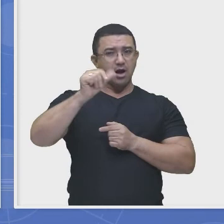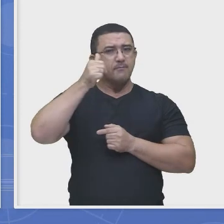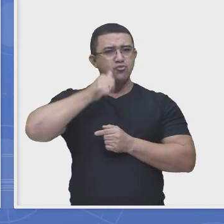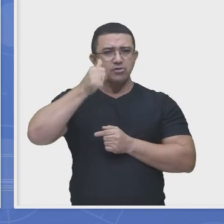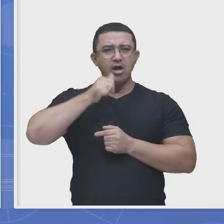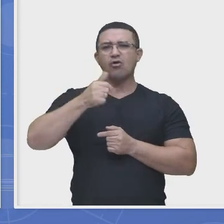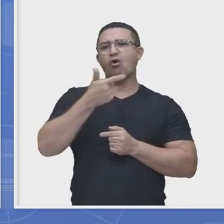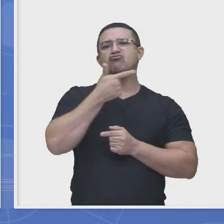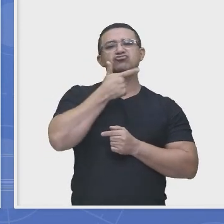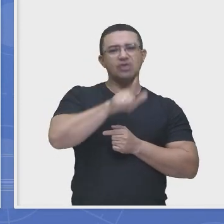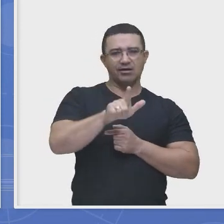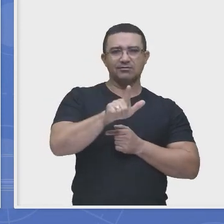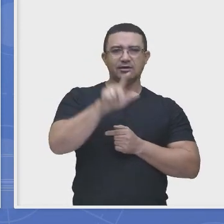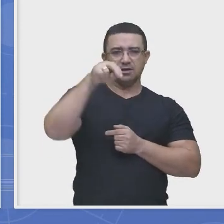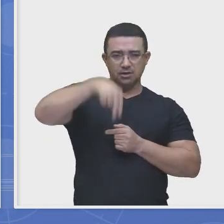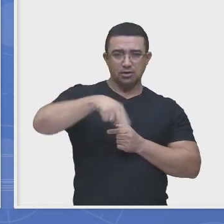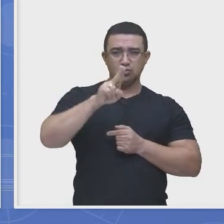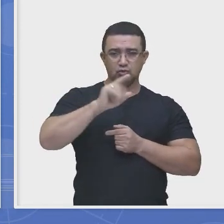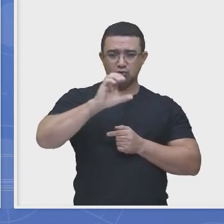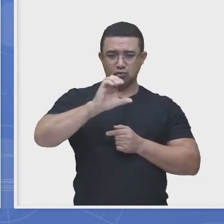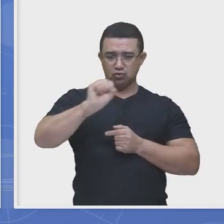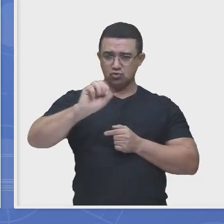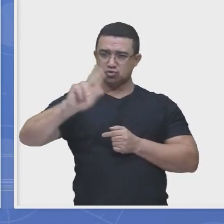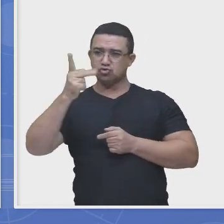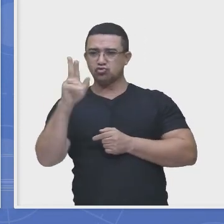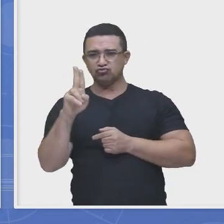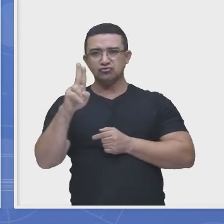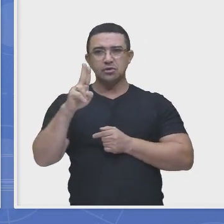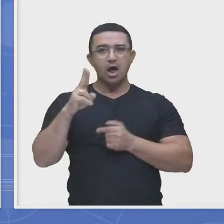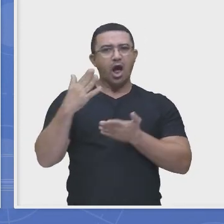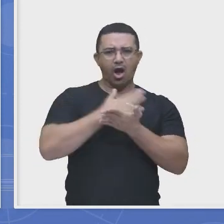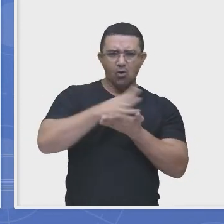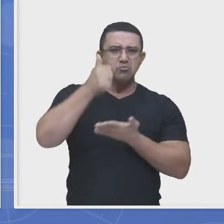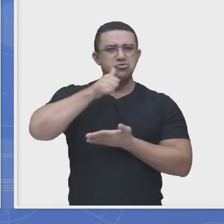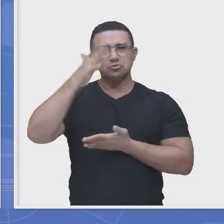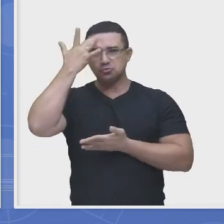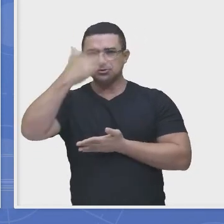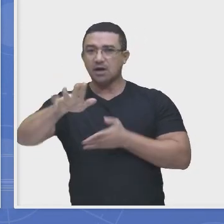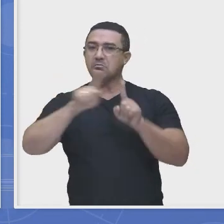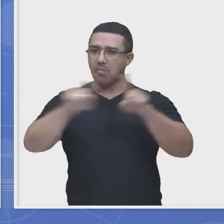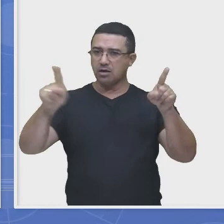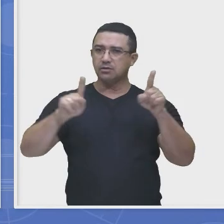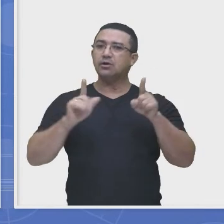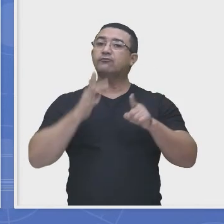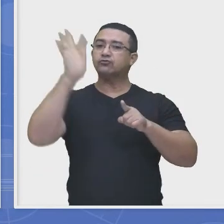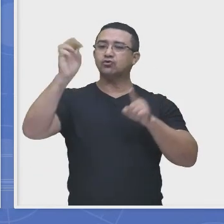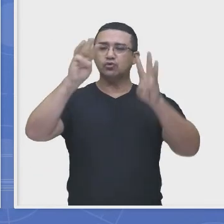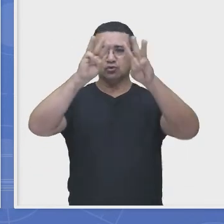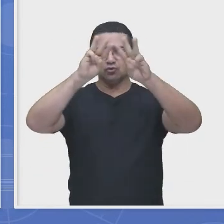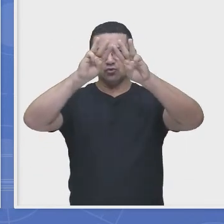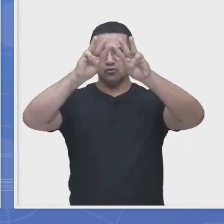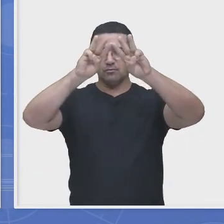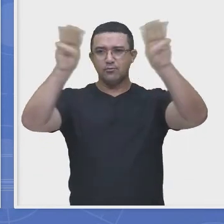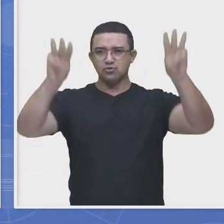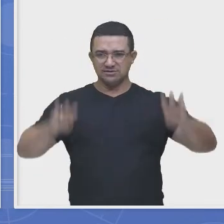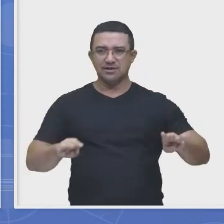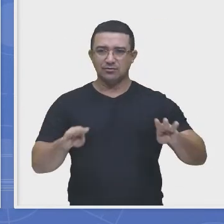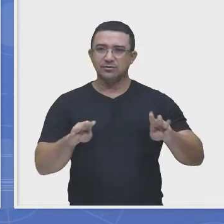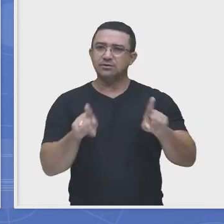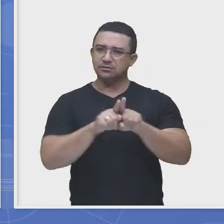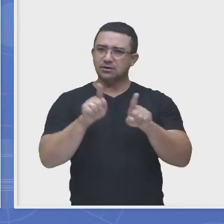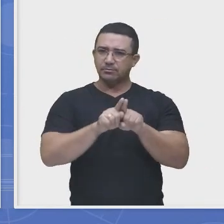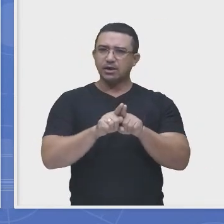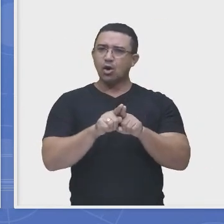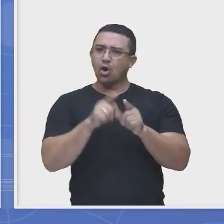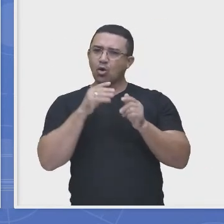mas o governo já se comprometeu a destinar recursos para um museu e a feitura de um dicionário como forma de